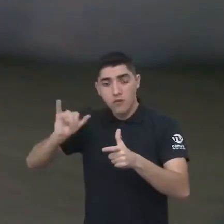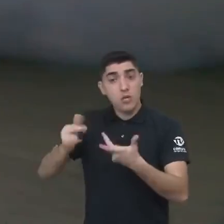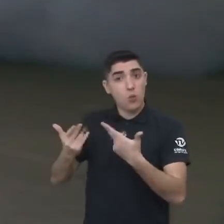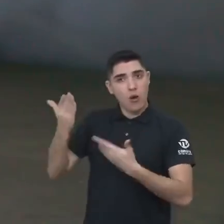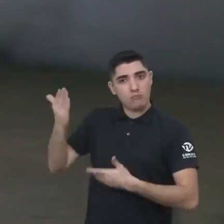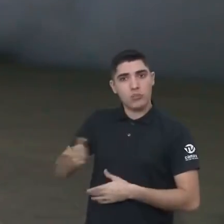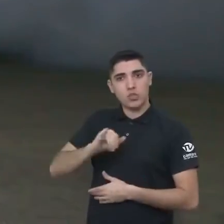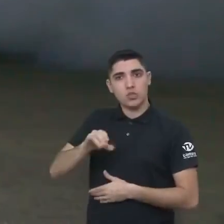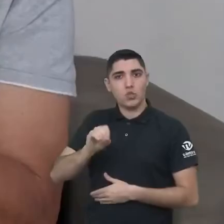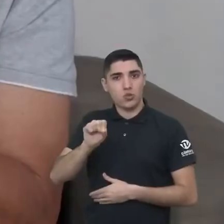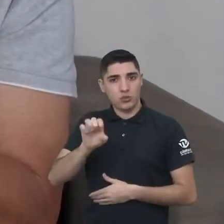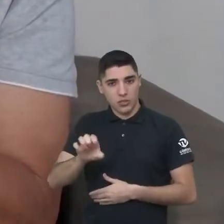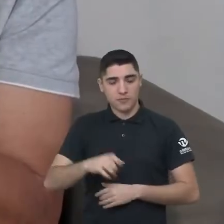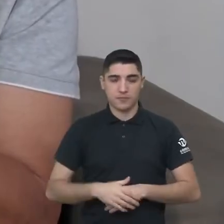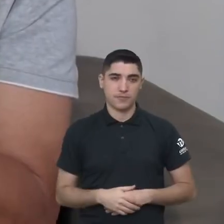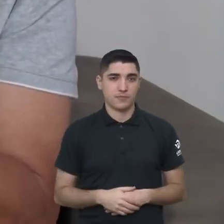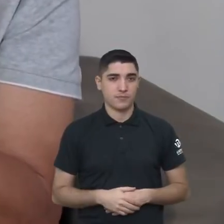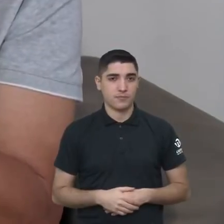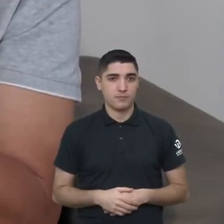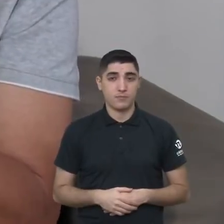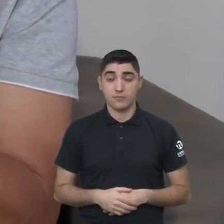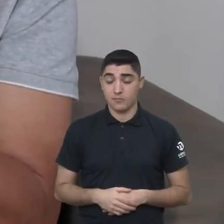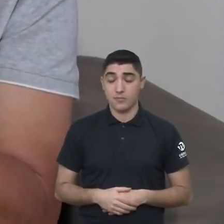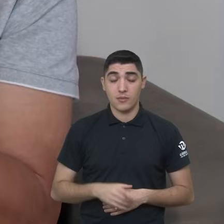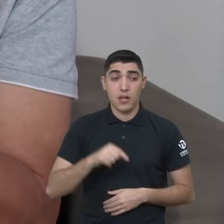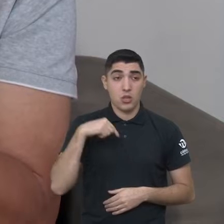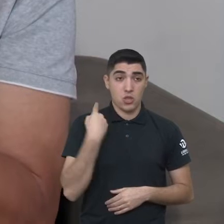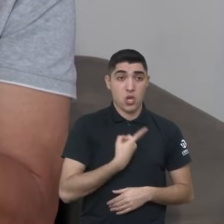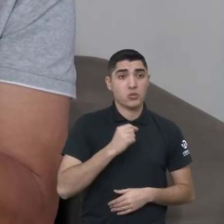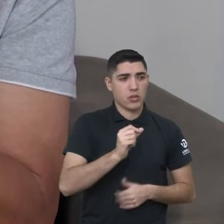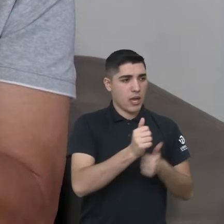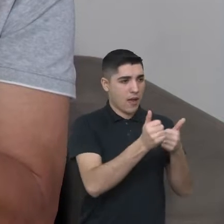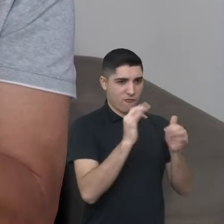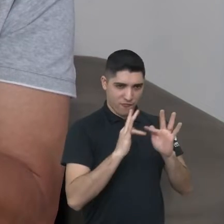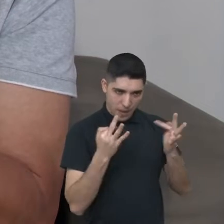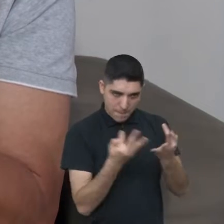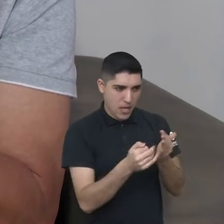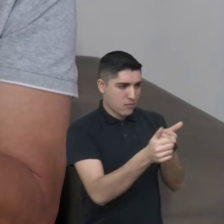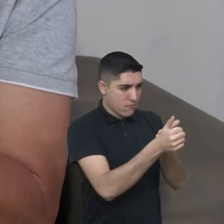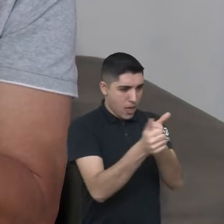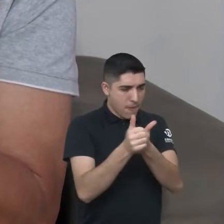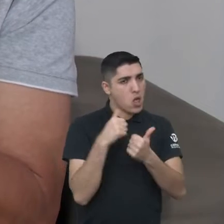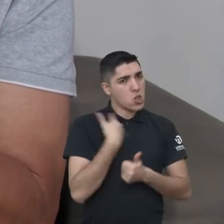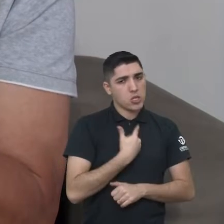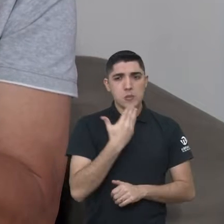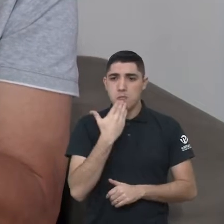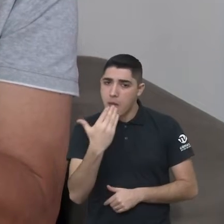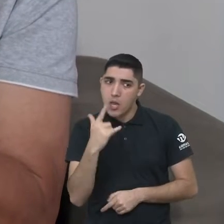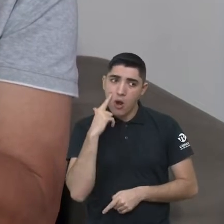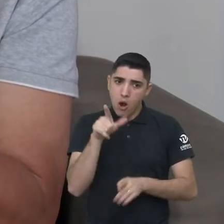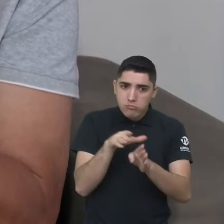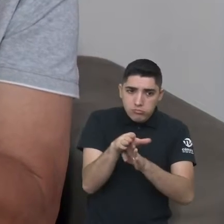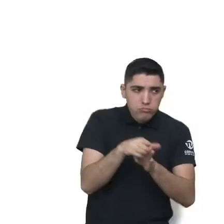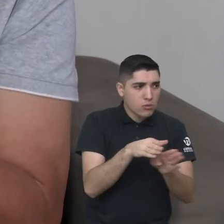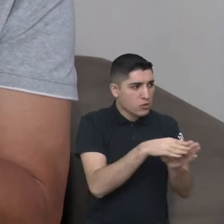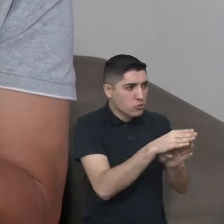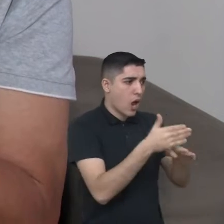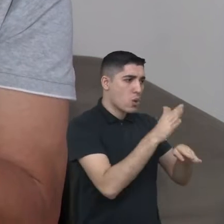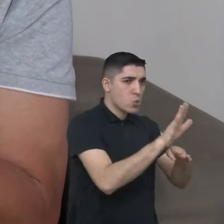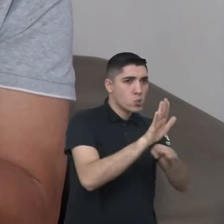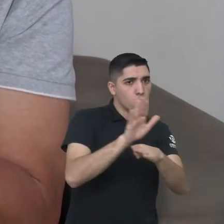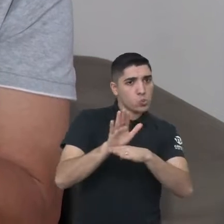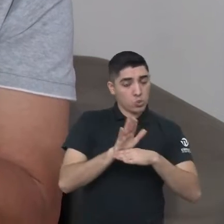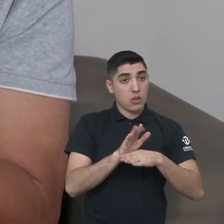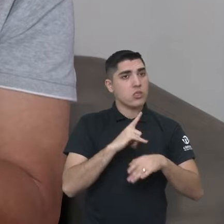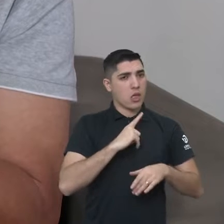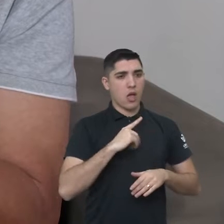faz o José Carlos. Aqui em volta da gente, os mais próximos, a gente conversa assim, a gente pede, um orienta o outro, um ajuda o outro. Tem uns vizinhos